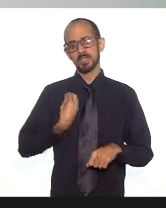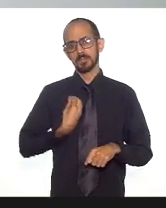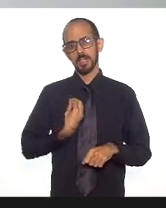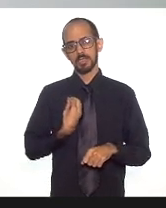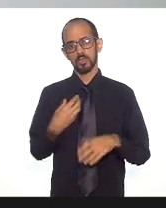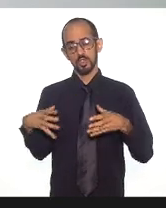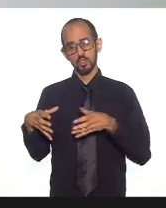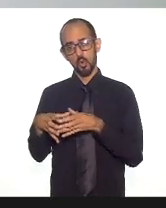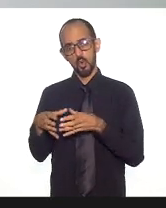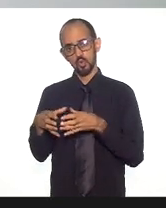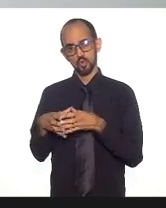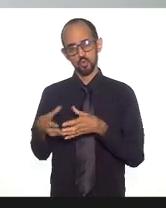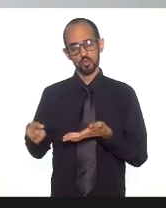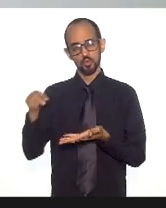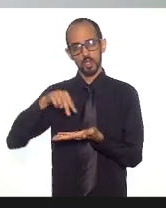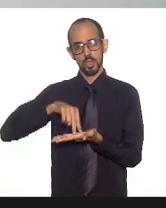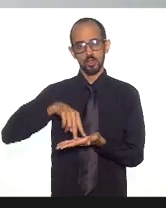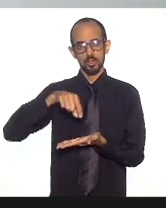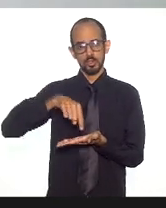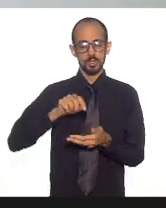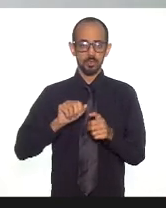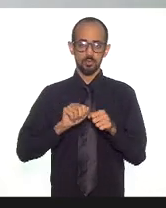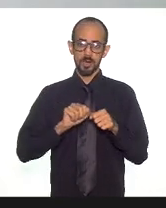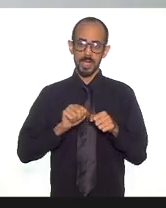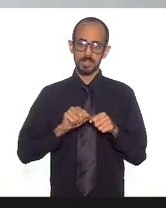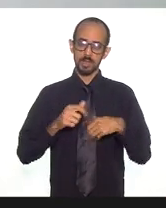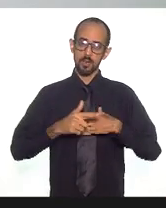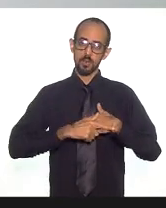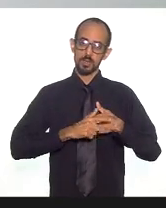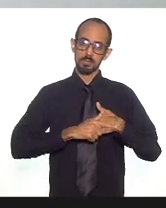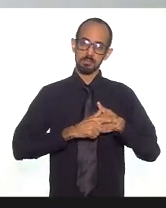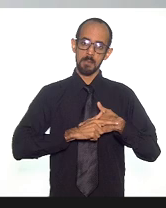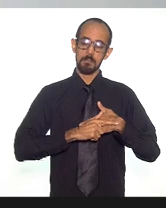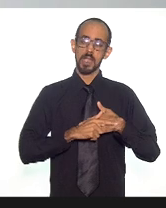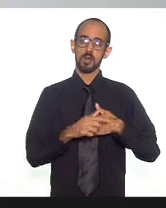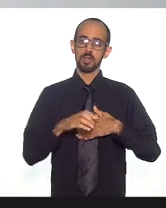atores que contribuem para que o papel, né,